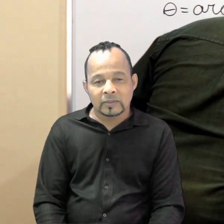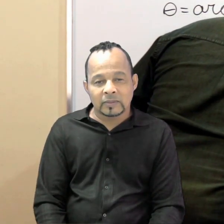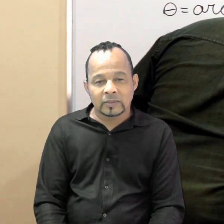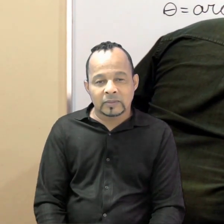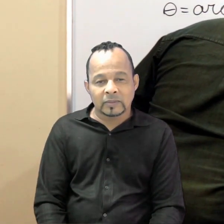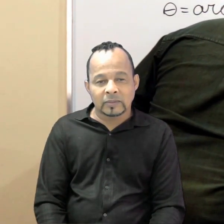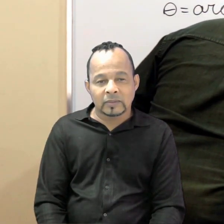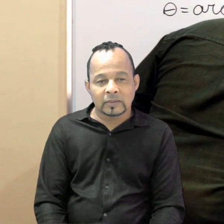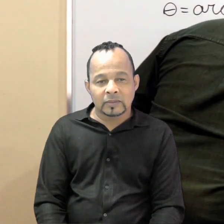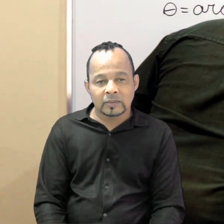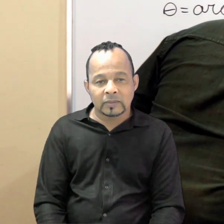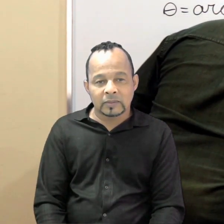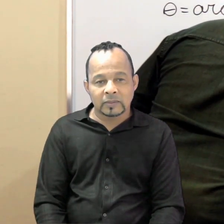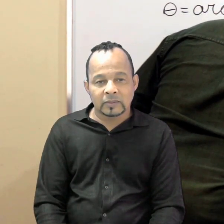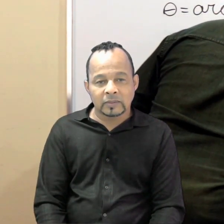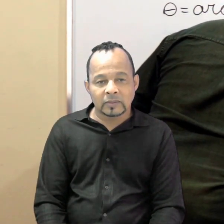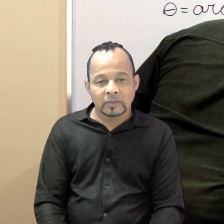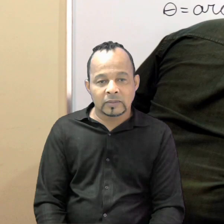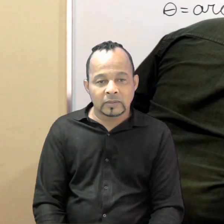de